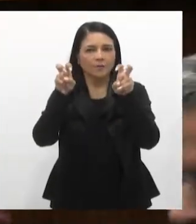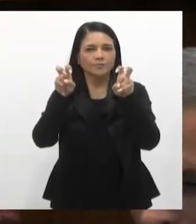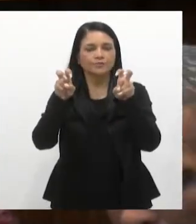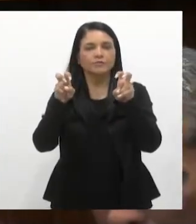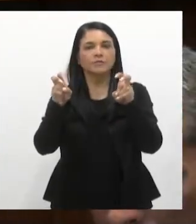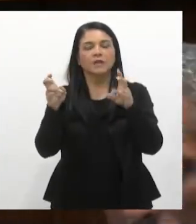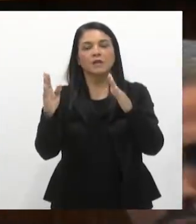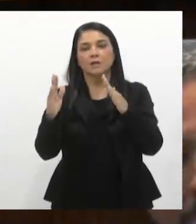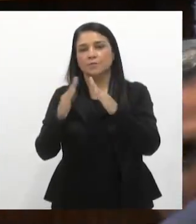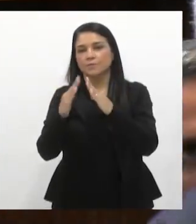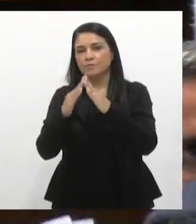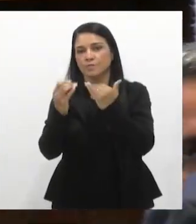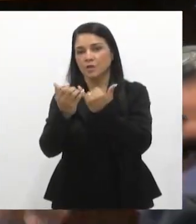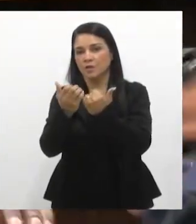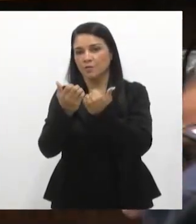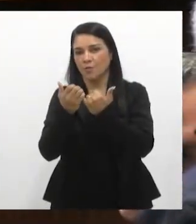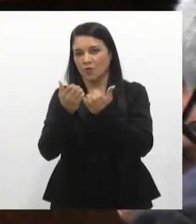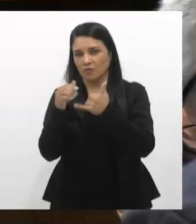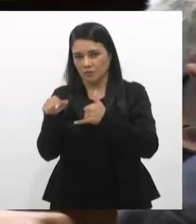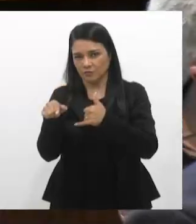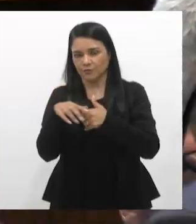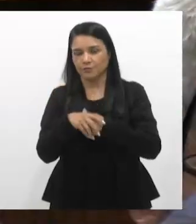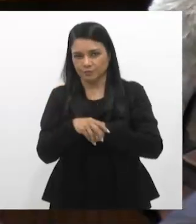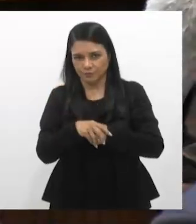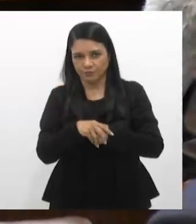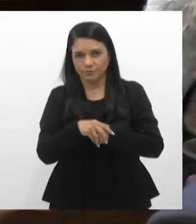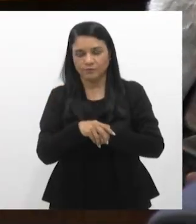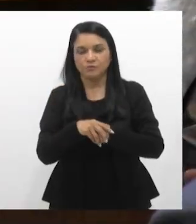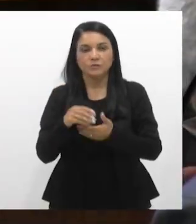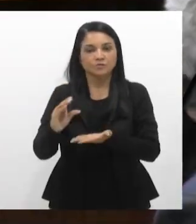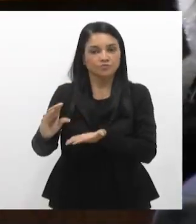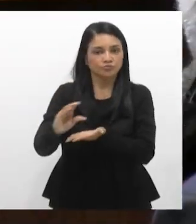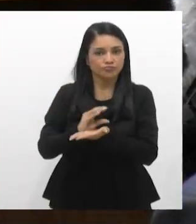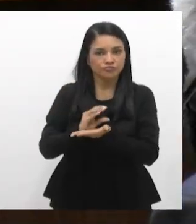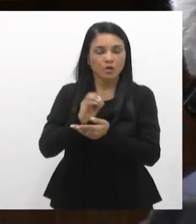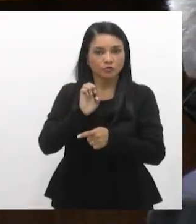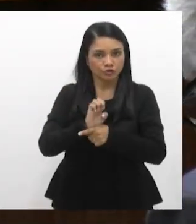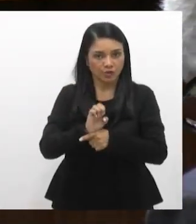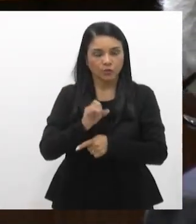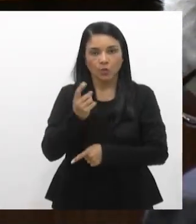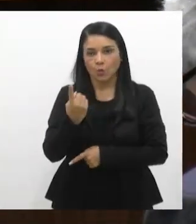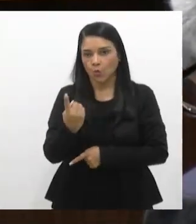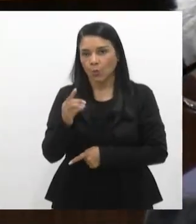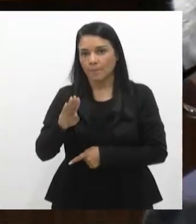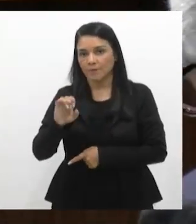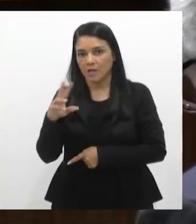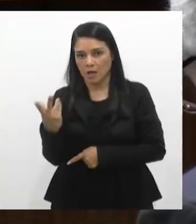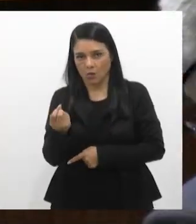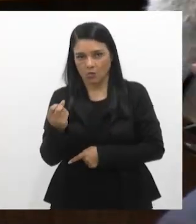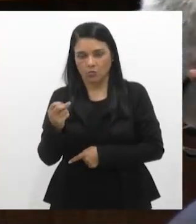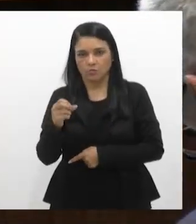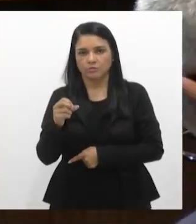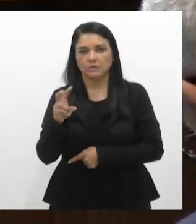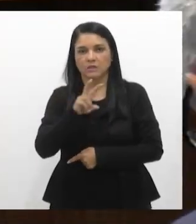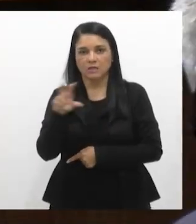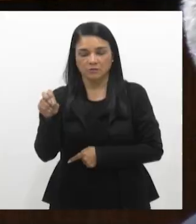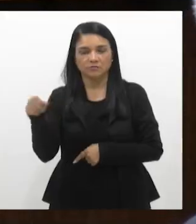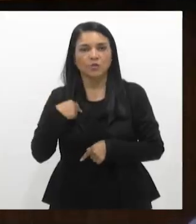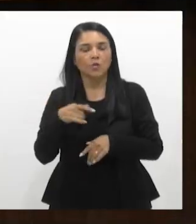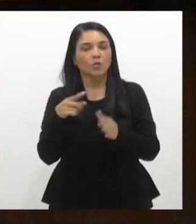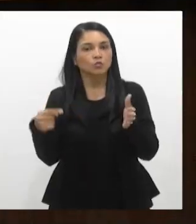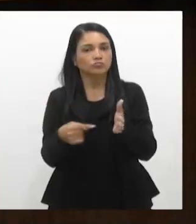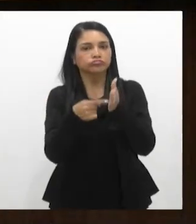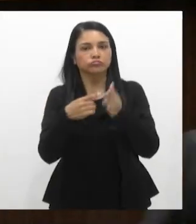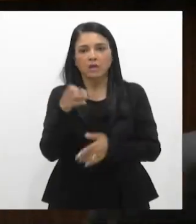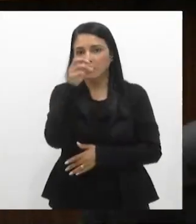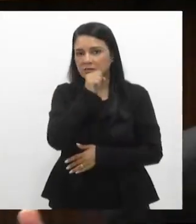1,5 bilhão de caixa ao Estado. Veja, eu fiz uma denúncia no sábado de invasão da milícia em um